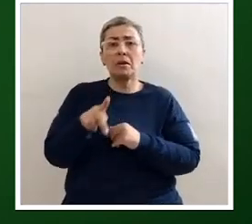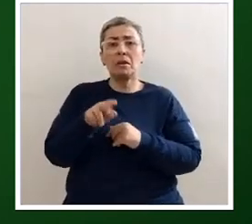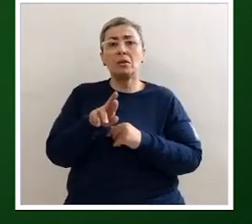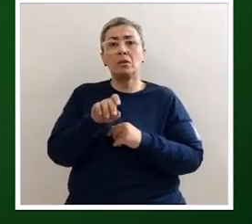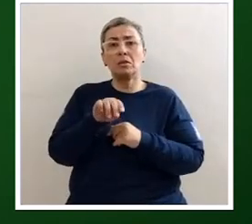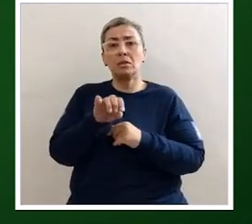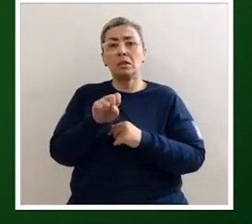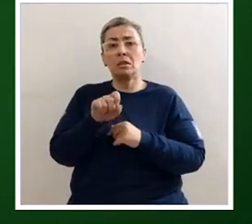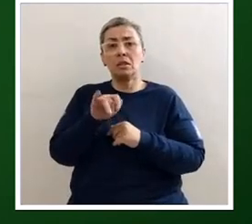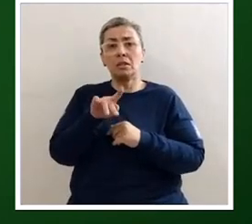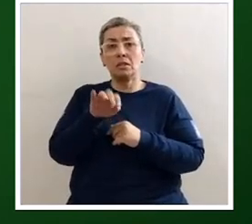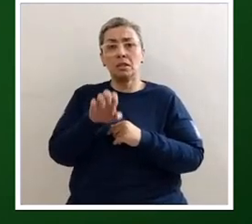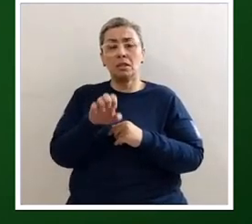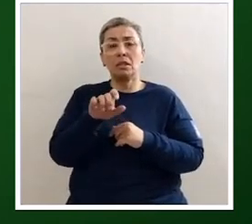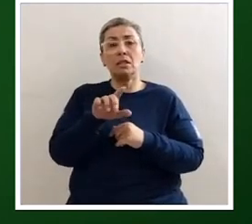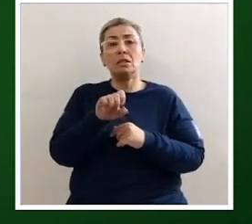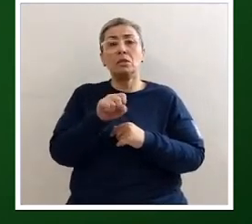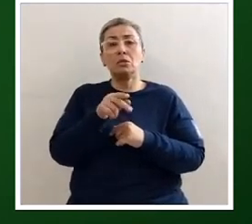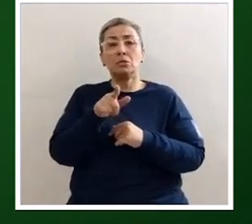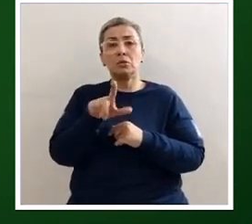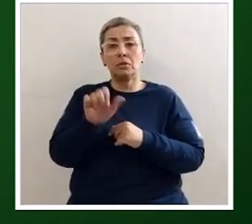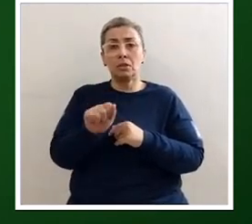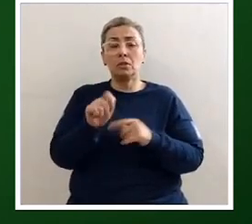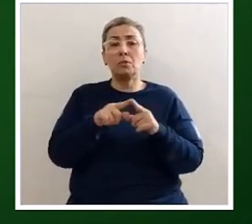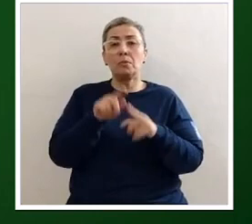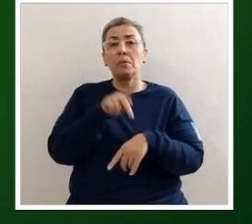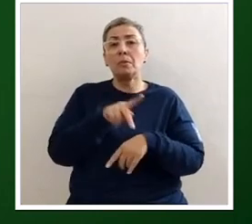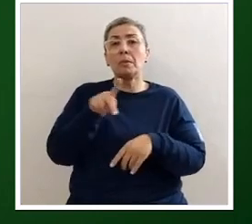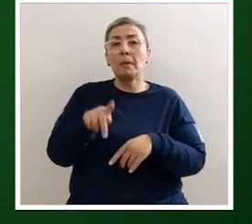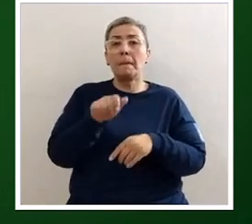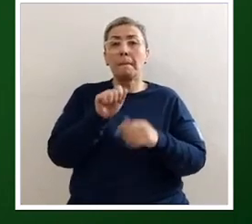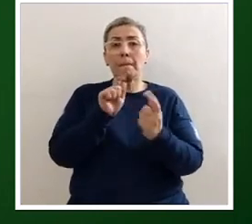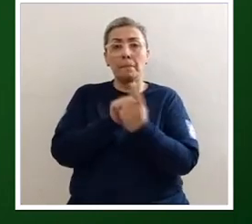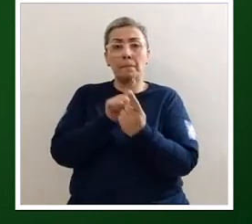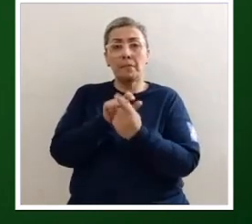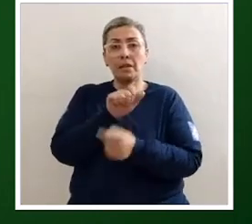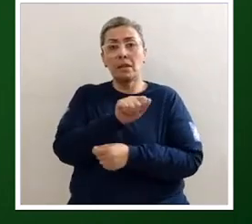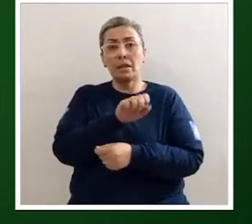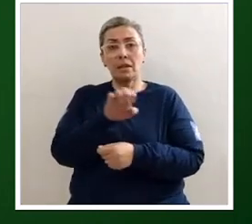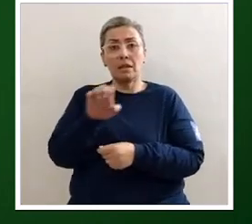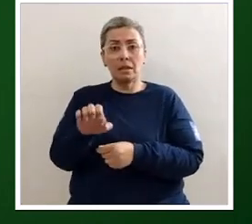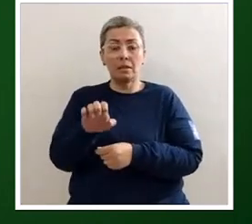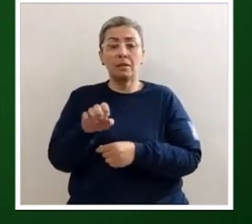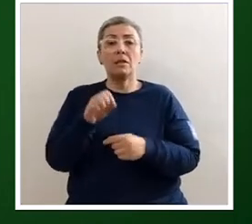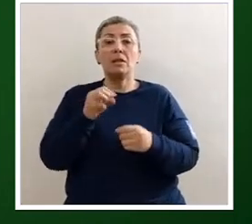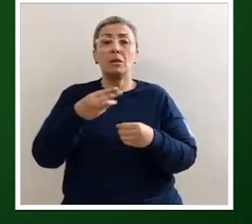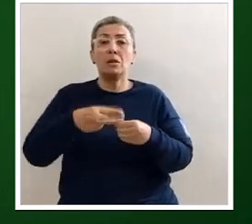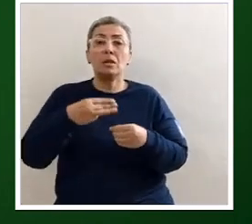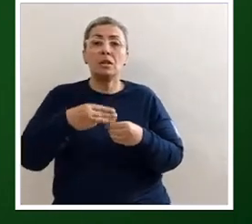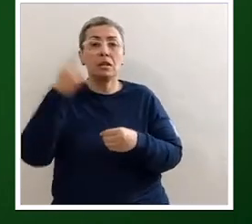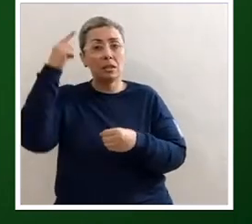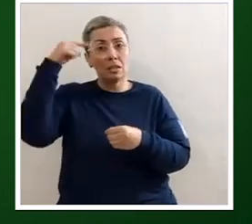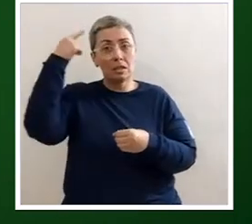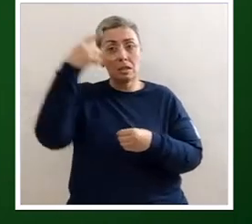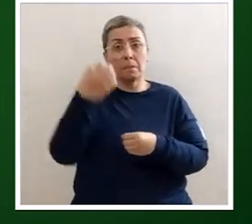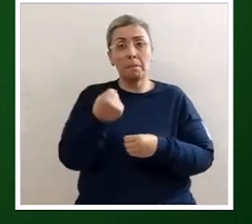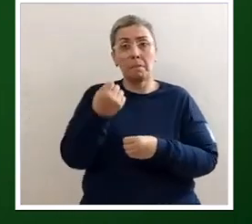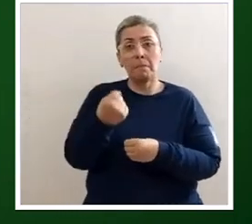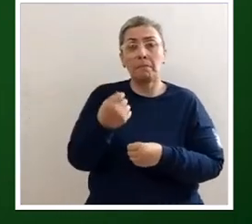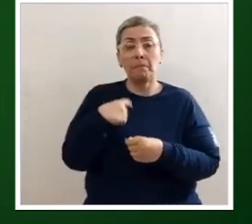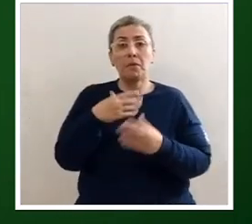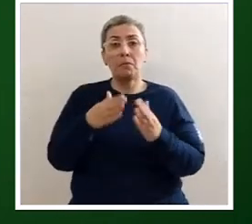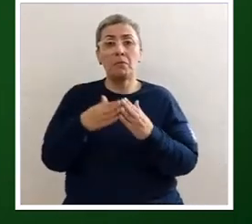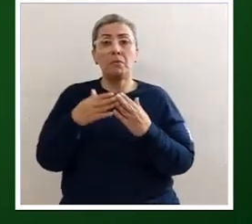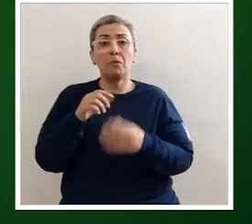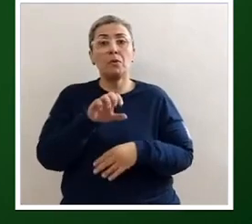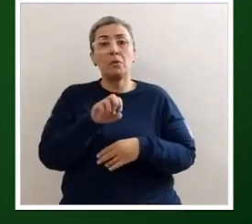Roseane Aparecida Alves de Souza que a professora de atendimento educacional especializado no município de Santa Branca por